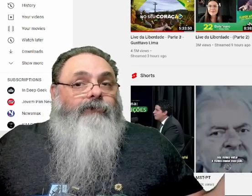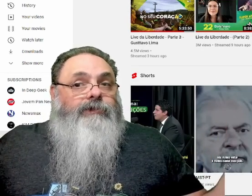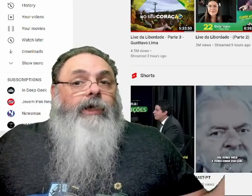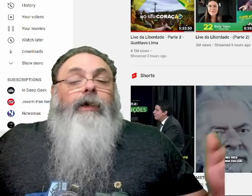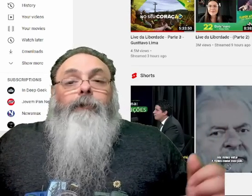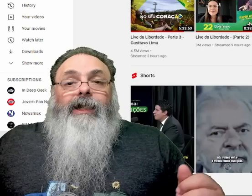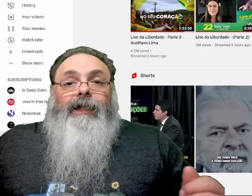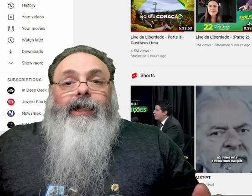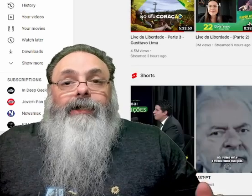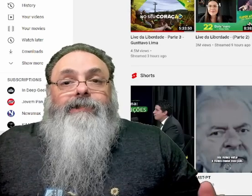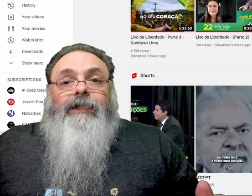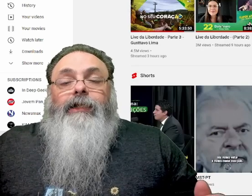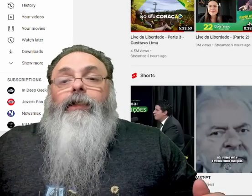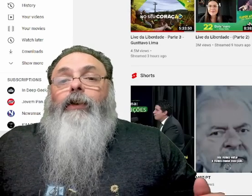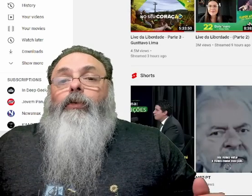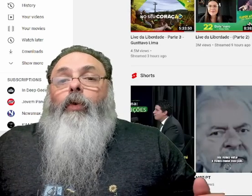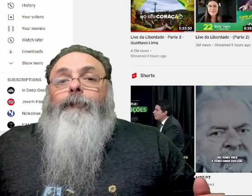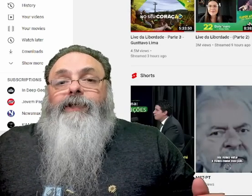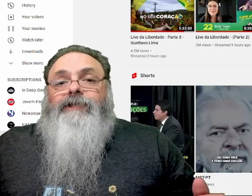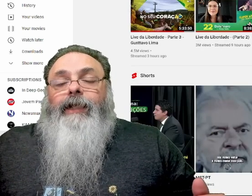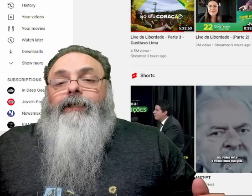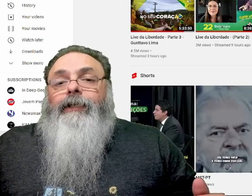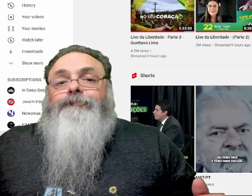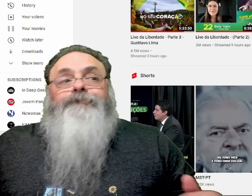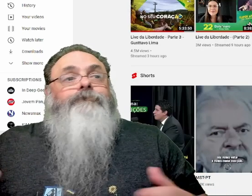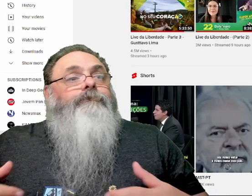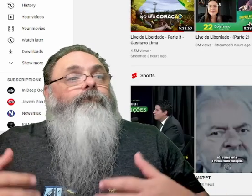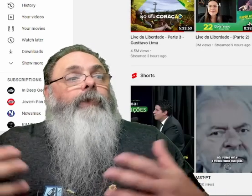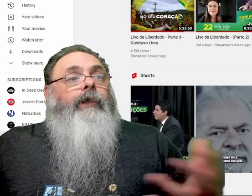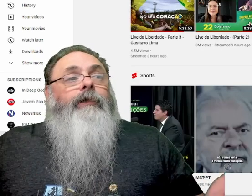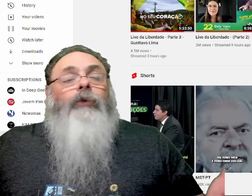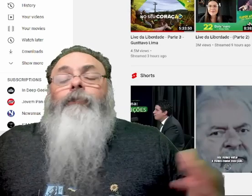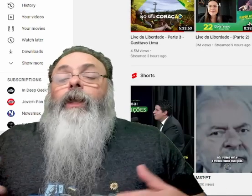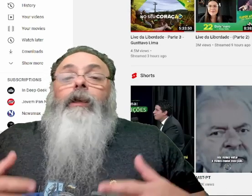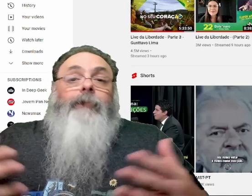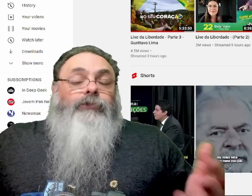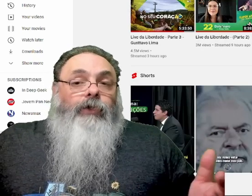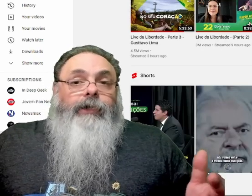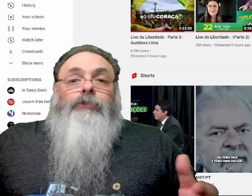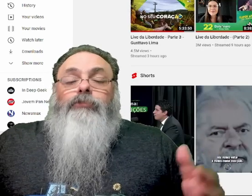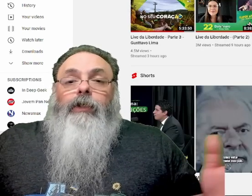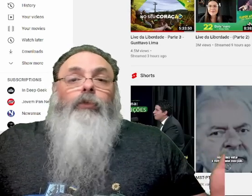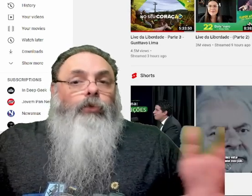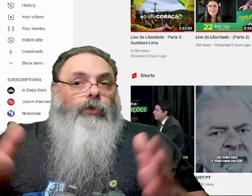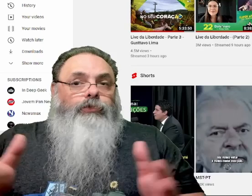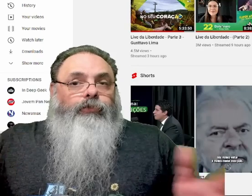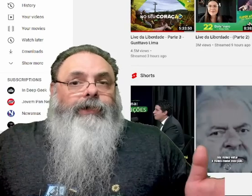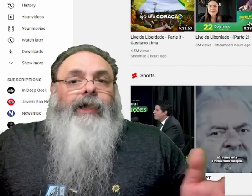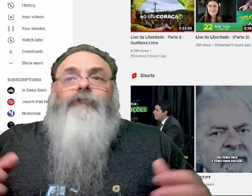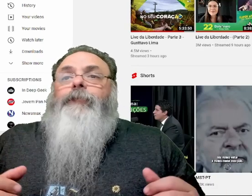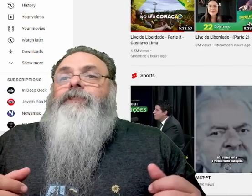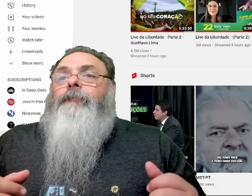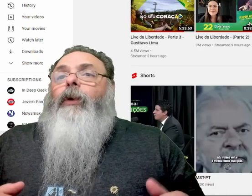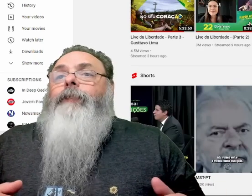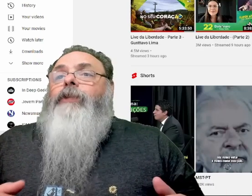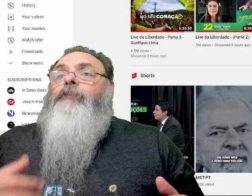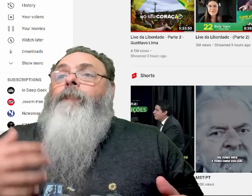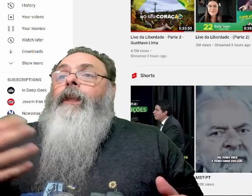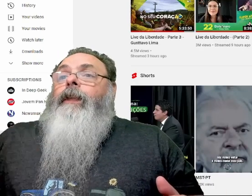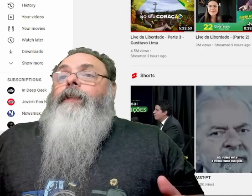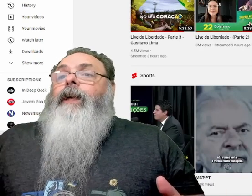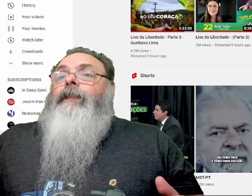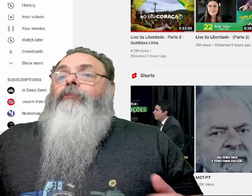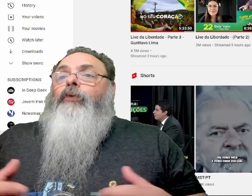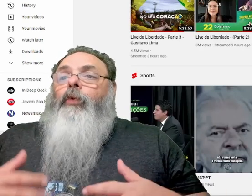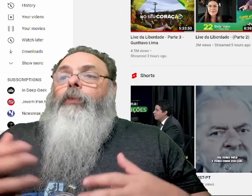outras lives paralelas aí é cópias dela né então mas fora isso o grosso foi na Live principal mesmo